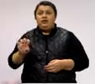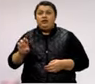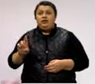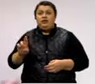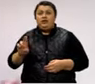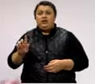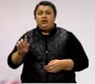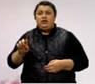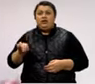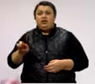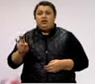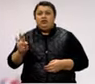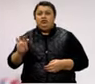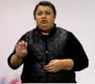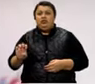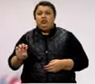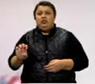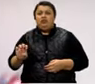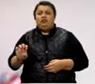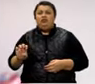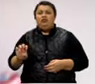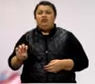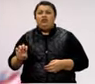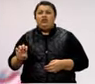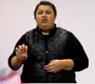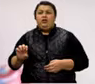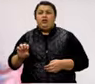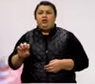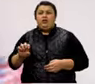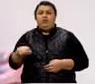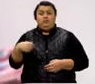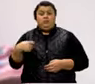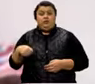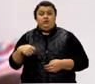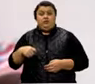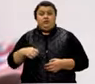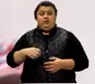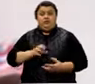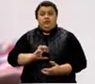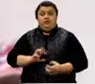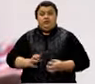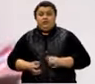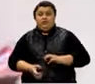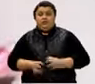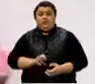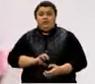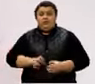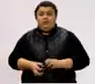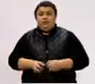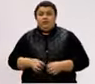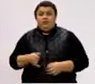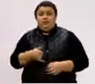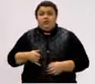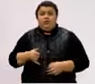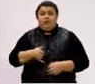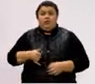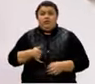Temos que digerir essa gordura, né? Não pode ficar localizada. Temos que digerir. Deixa eu botar um pouquinho aqui